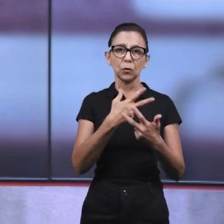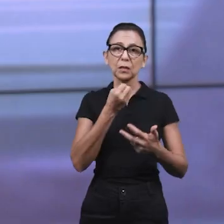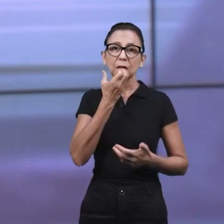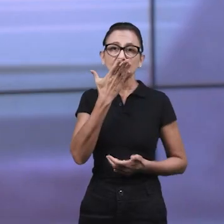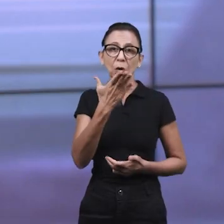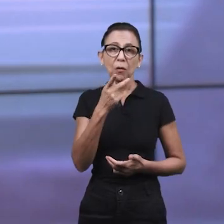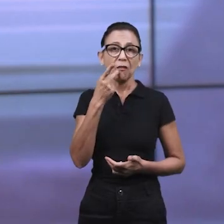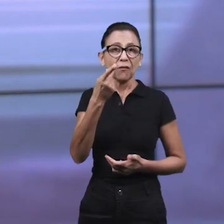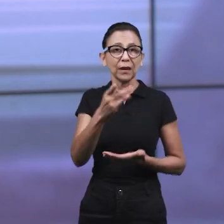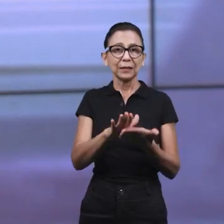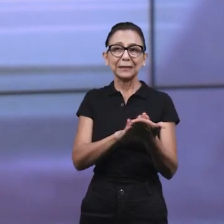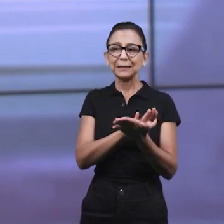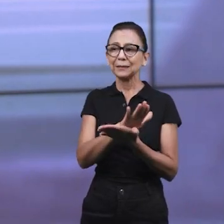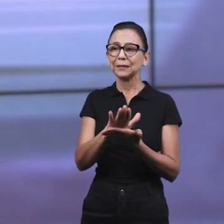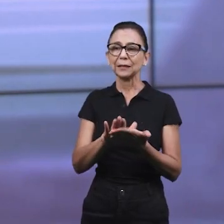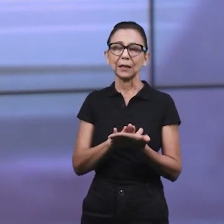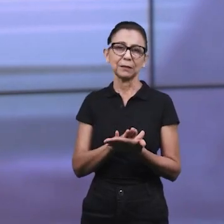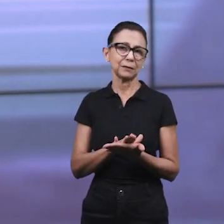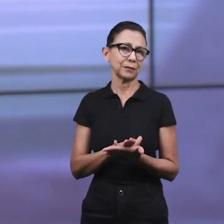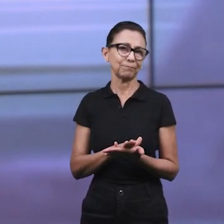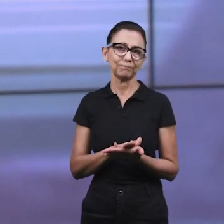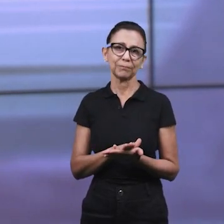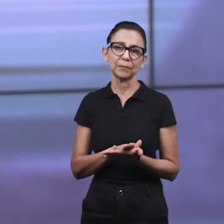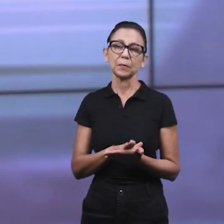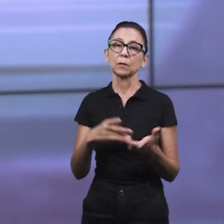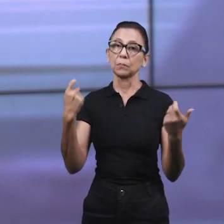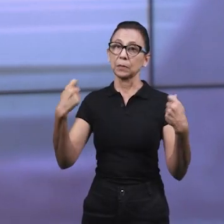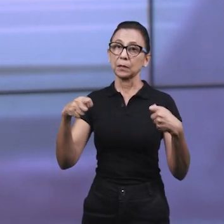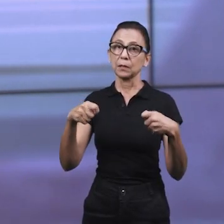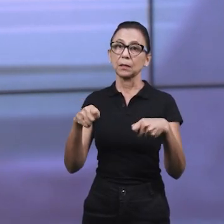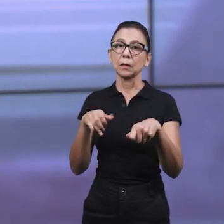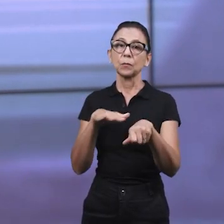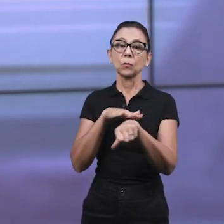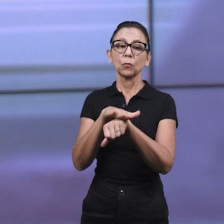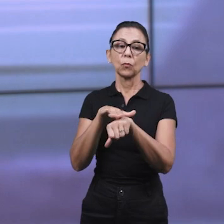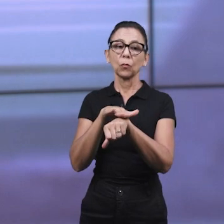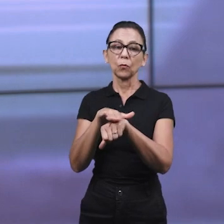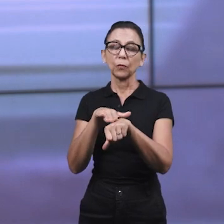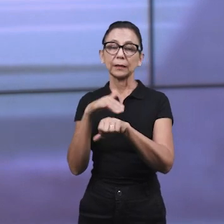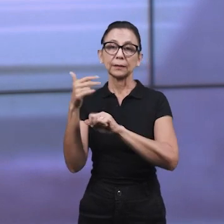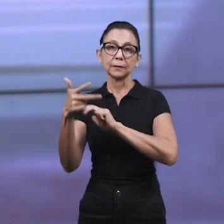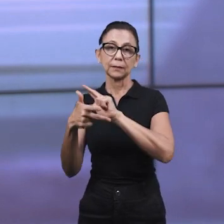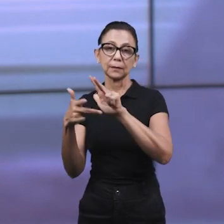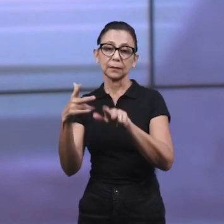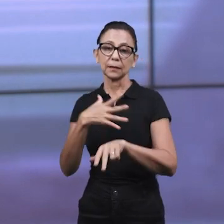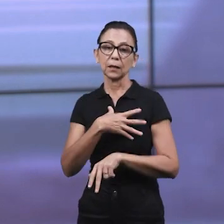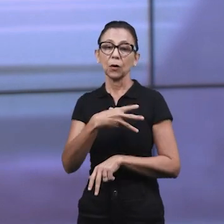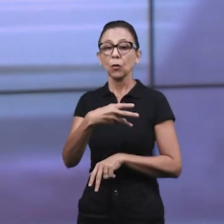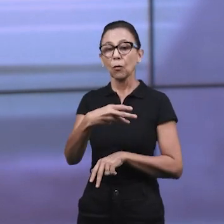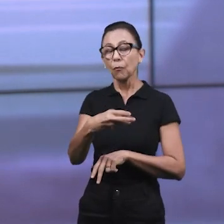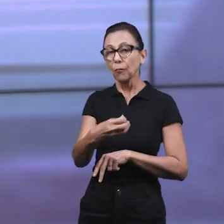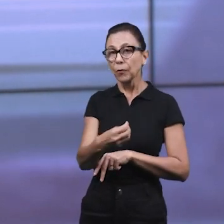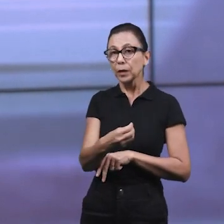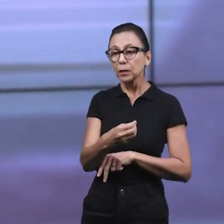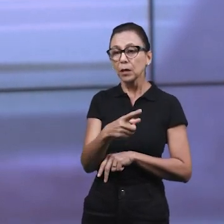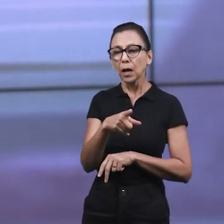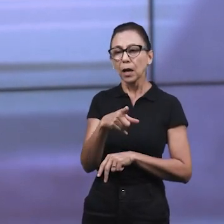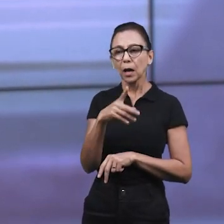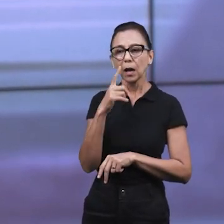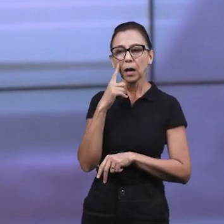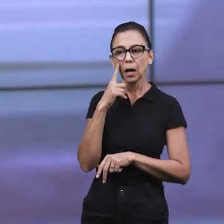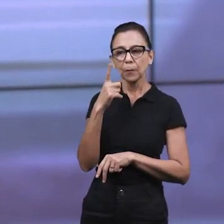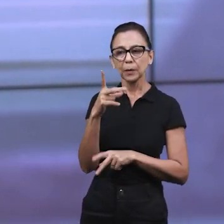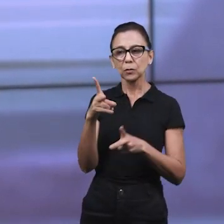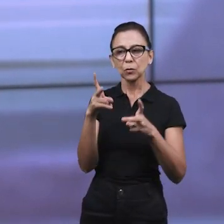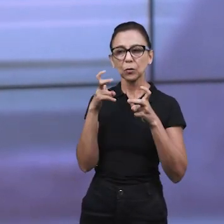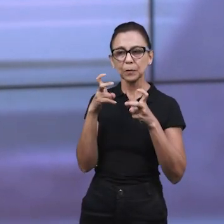deles. Precisamos conversar com os nossos filhos para que eles compreendam os motivos por trás do seu